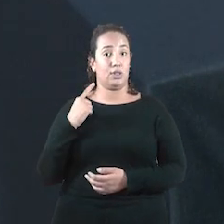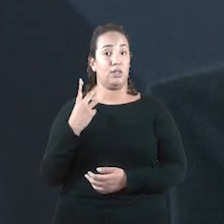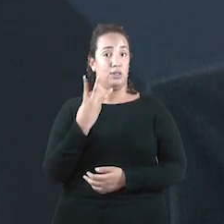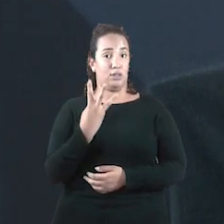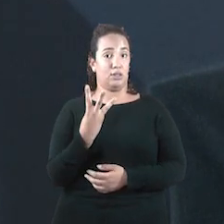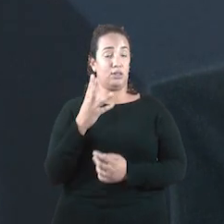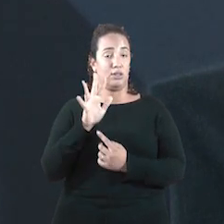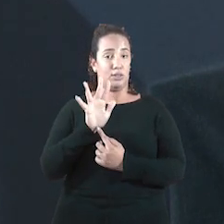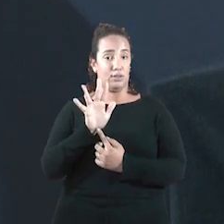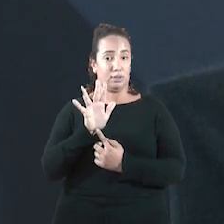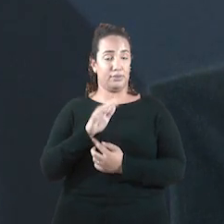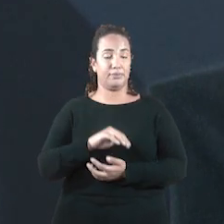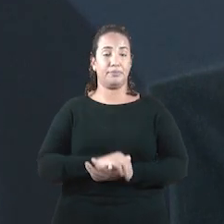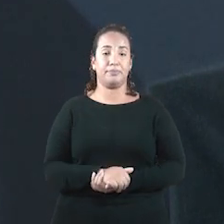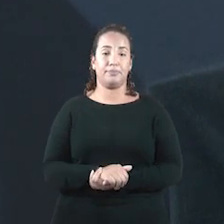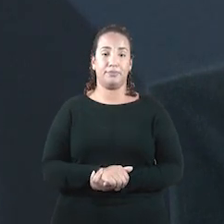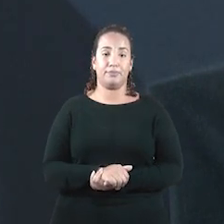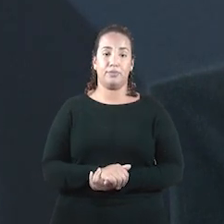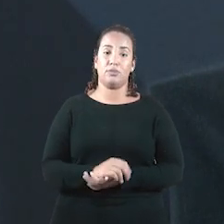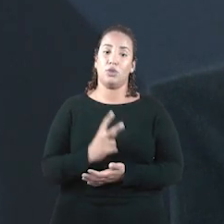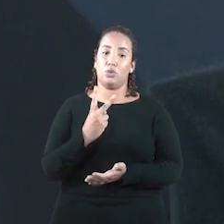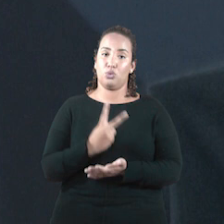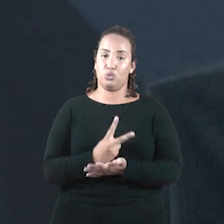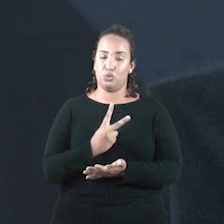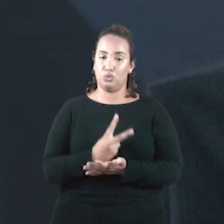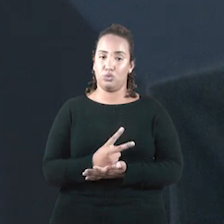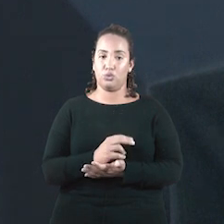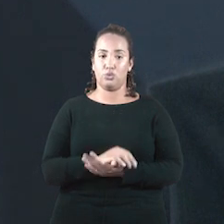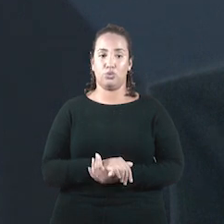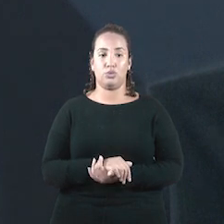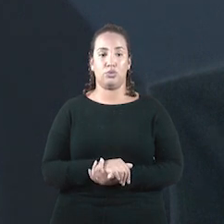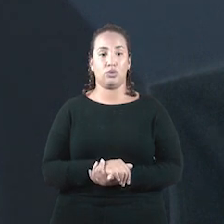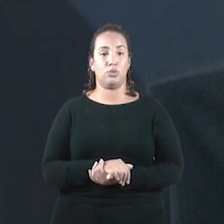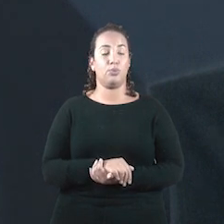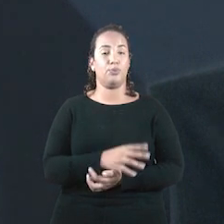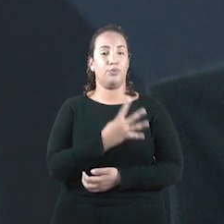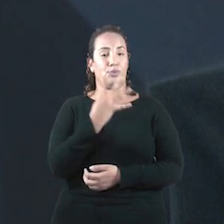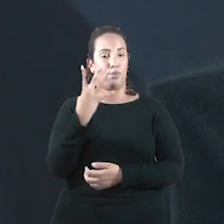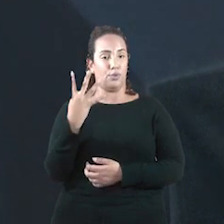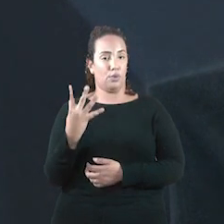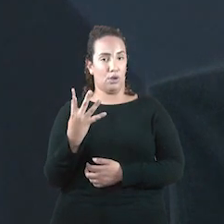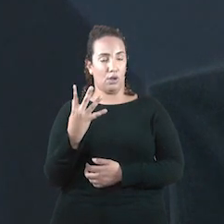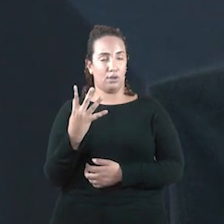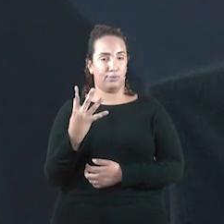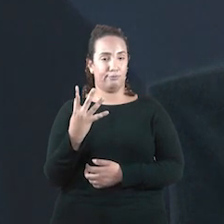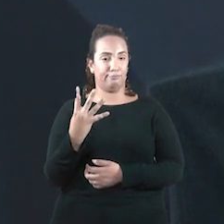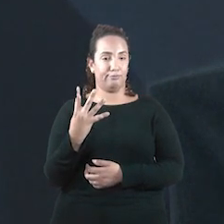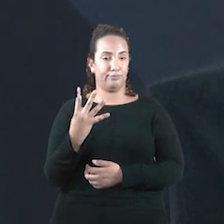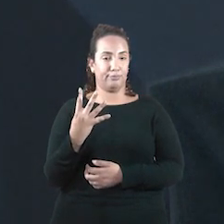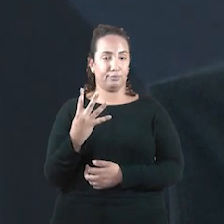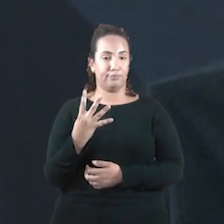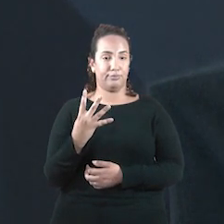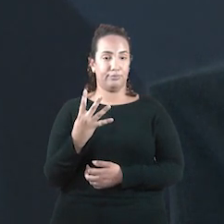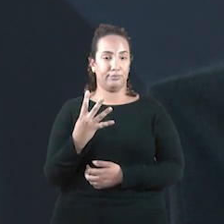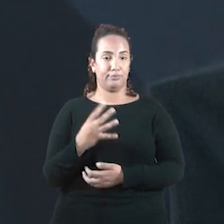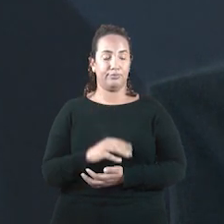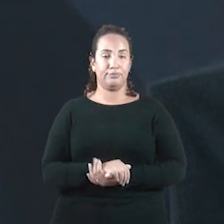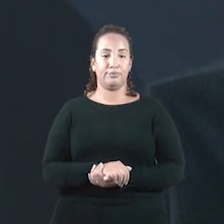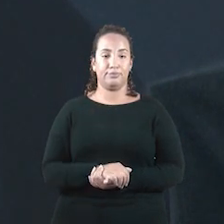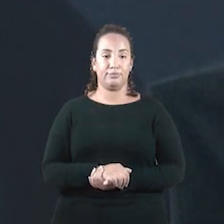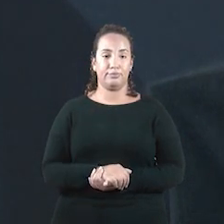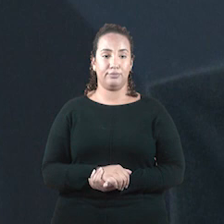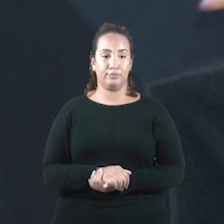3 palmos. Continuando a medição, eu vou ter 4 palmos,